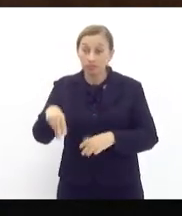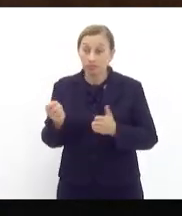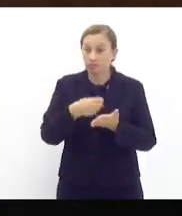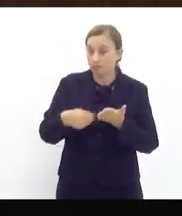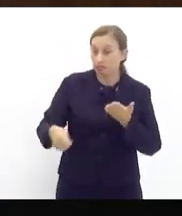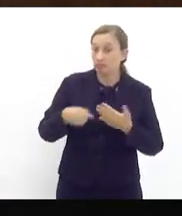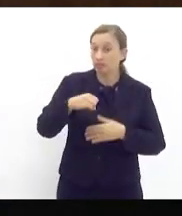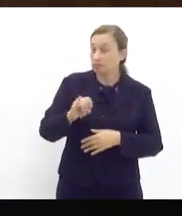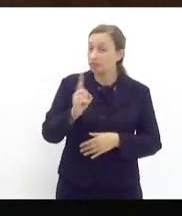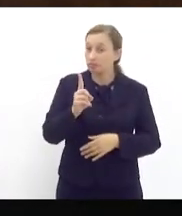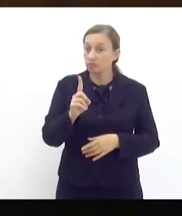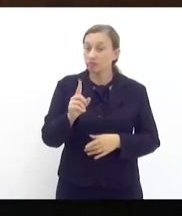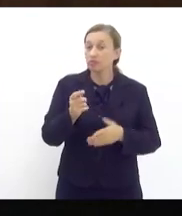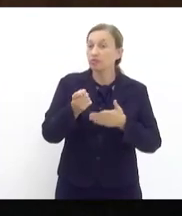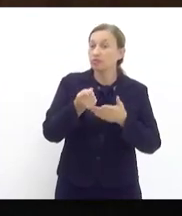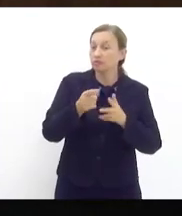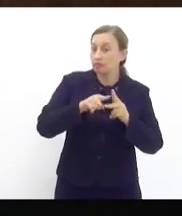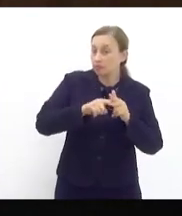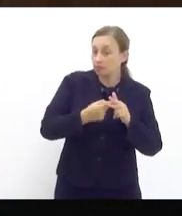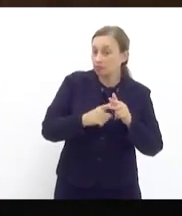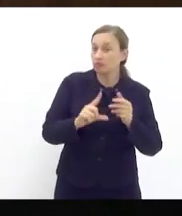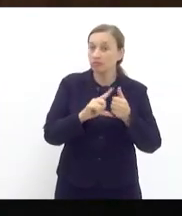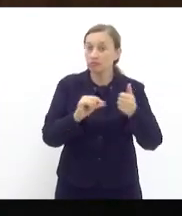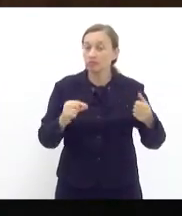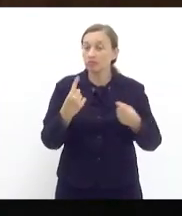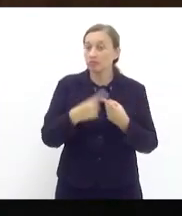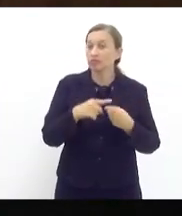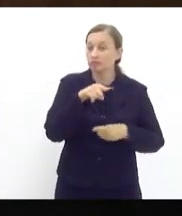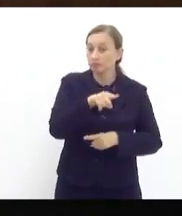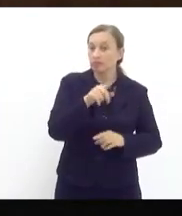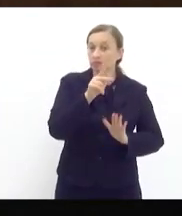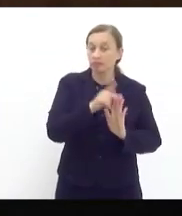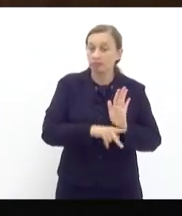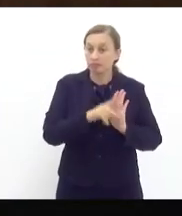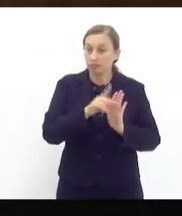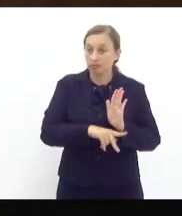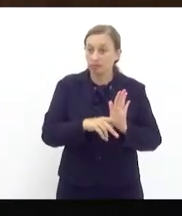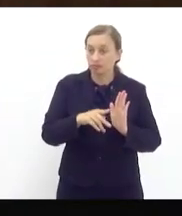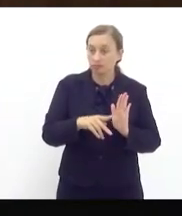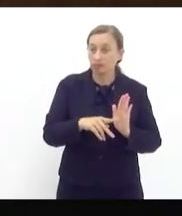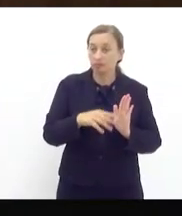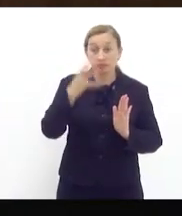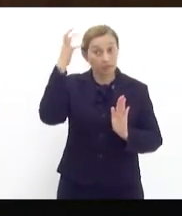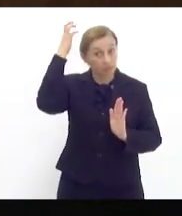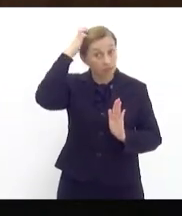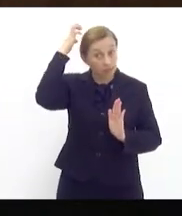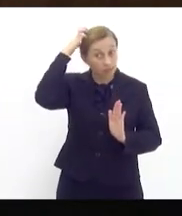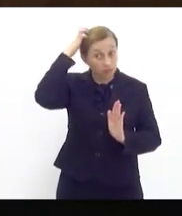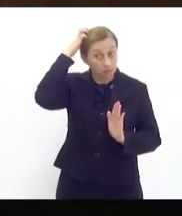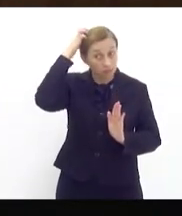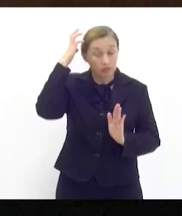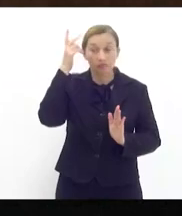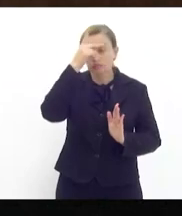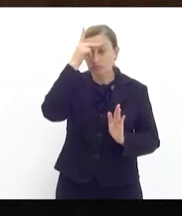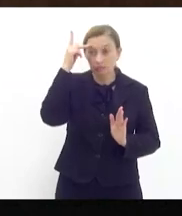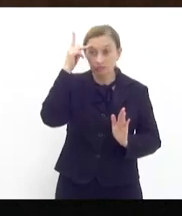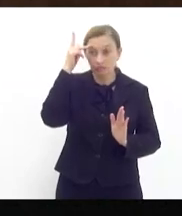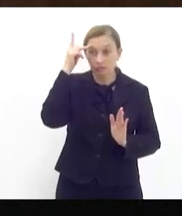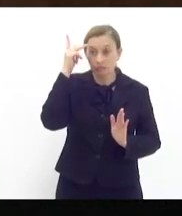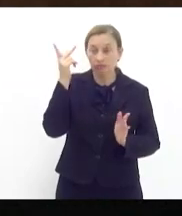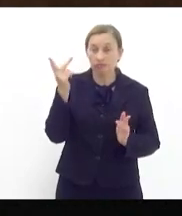for eles tem que modificar esse artigo porque esse é um projeto que culpabiliza as pessoas